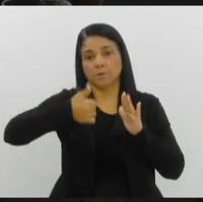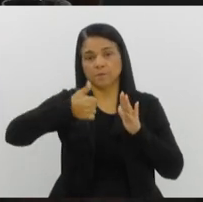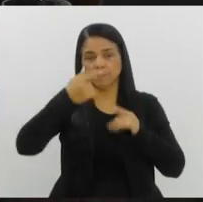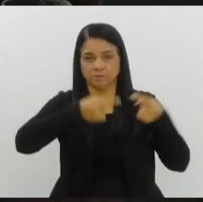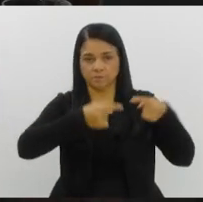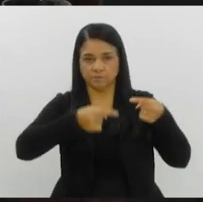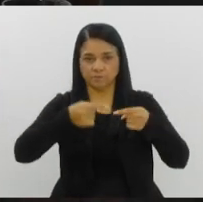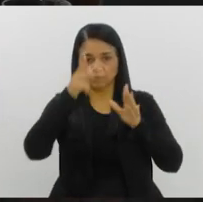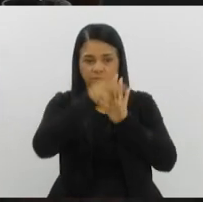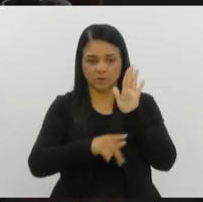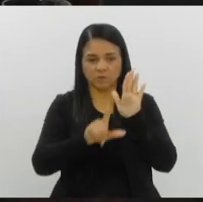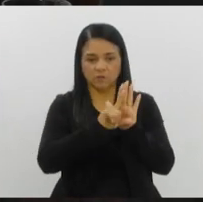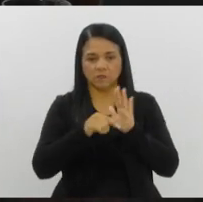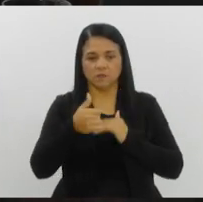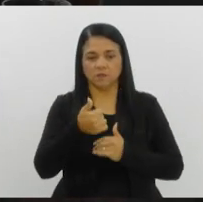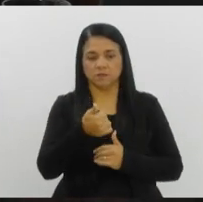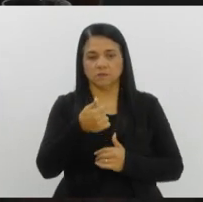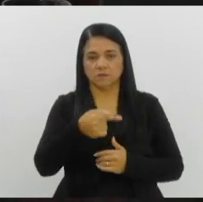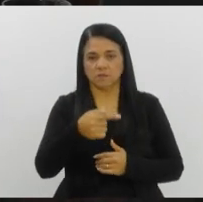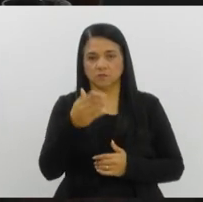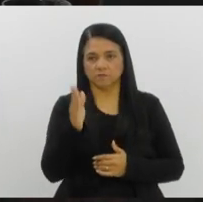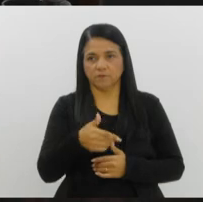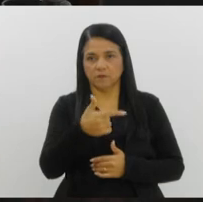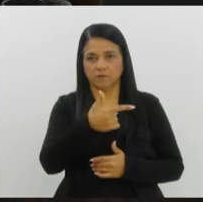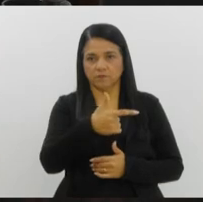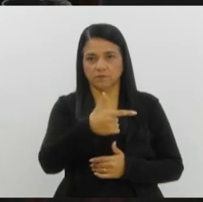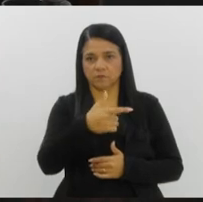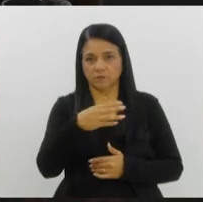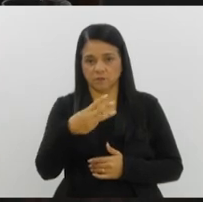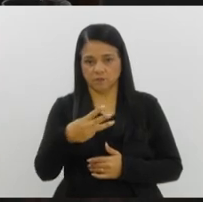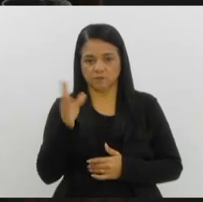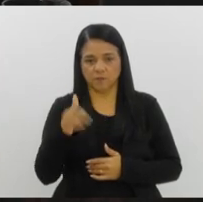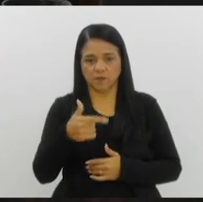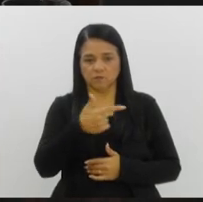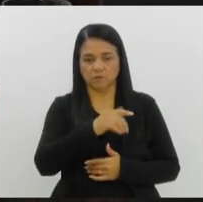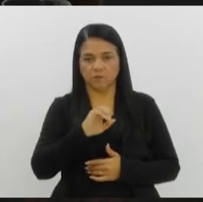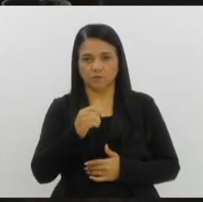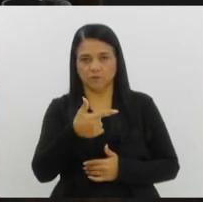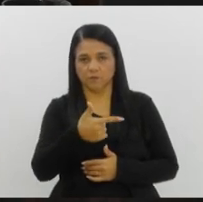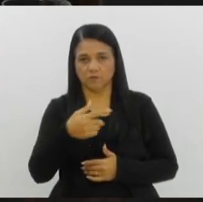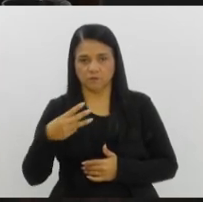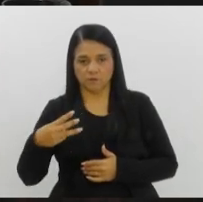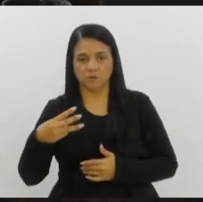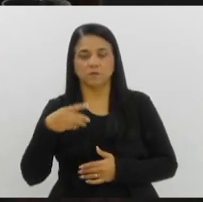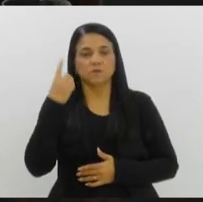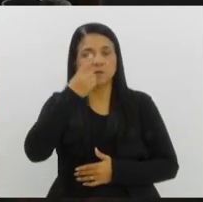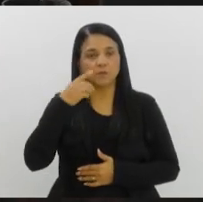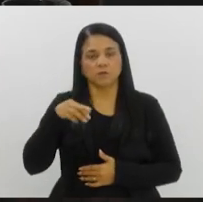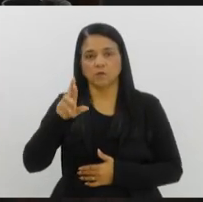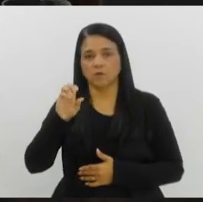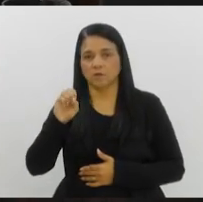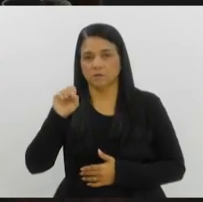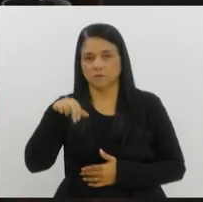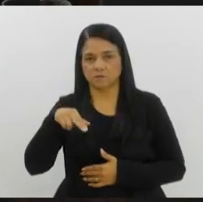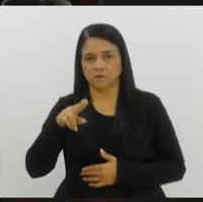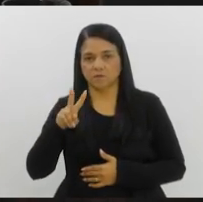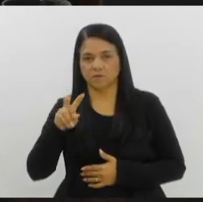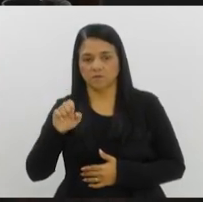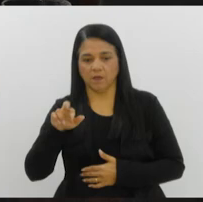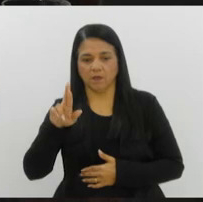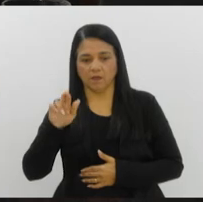discussão, projeto de lei número 1723 de 2023, de autoria do deputado Rosenberg Reis, que altera a